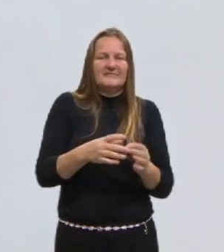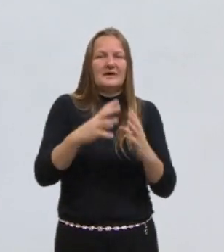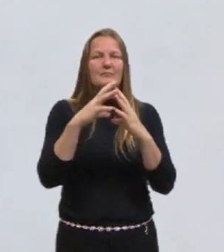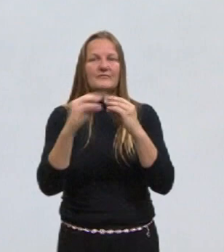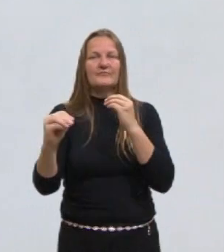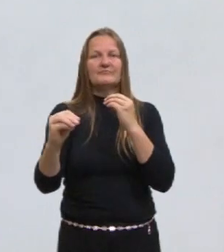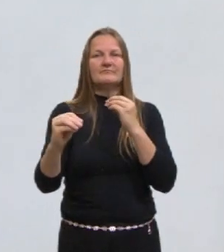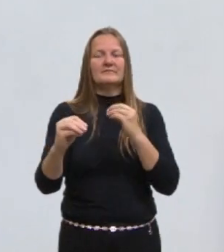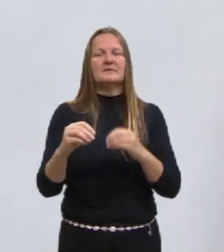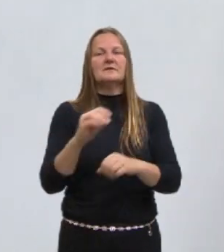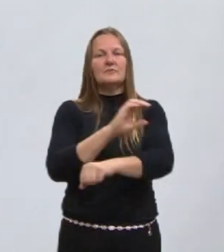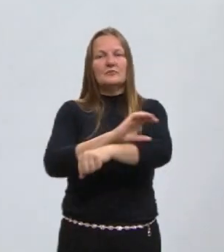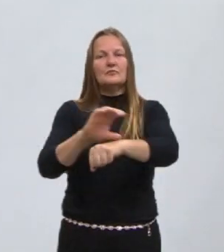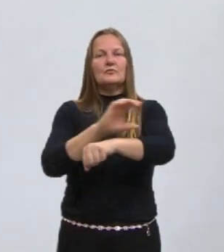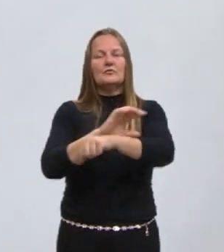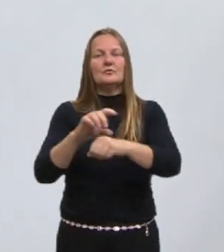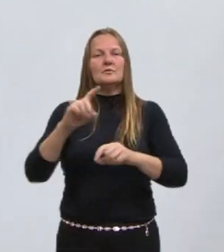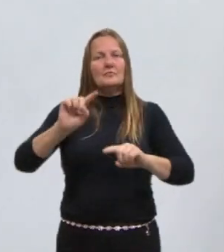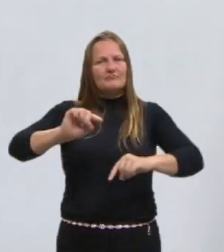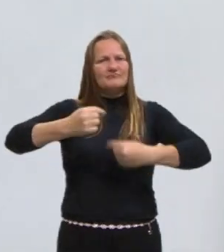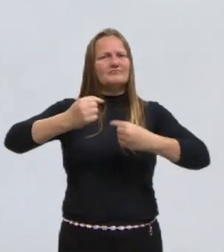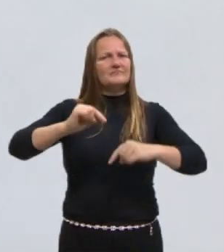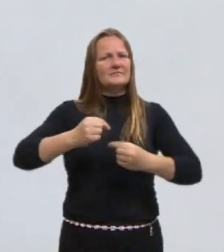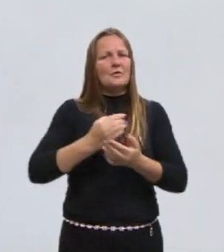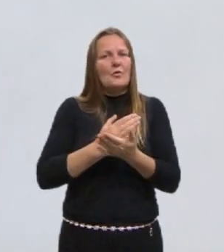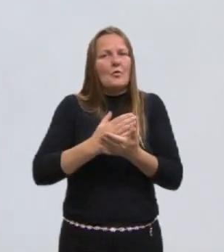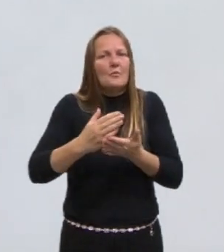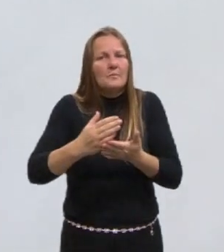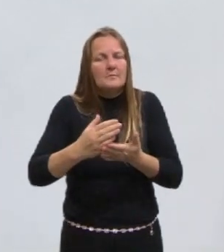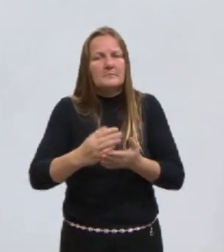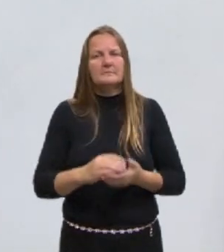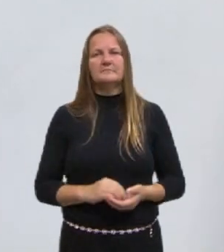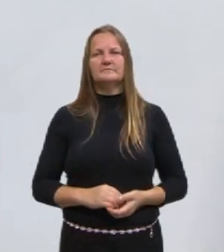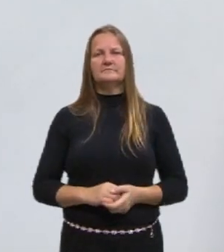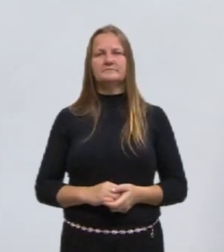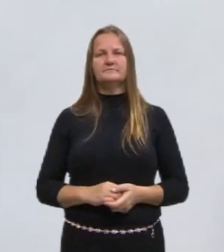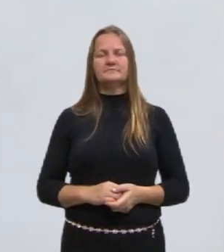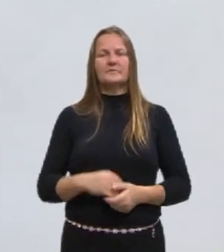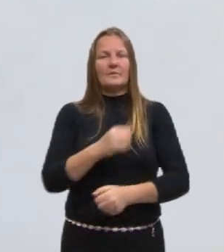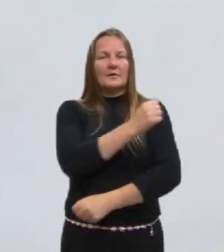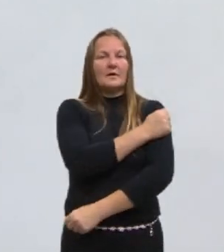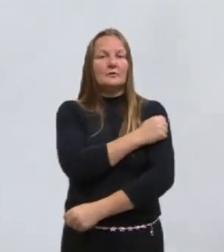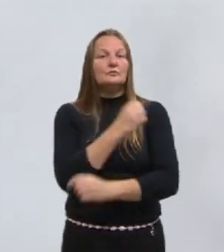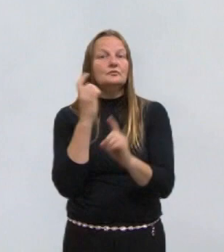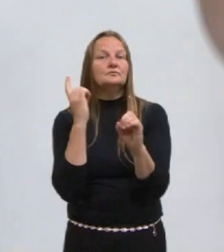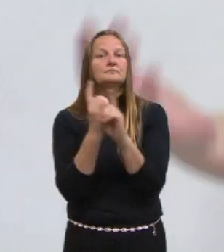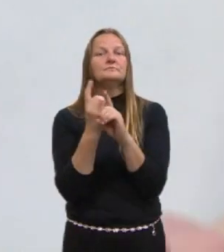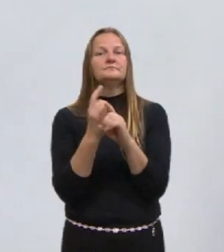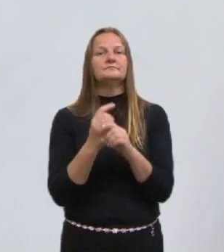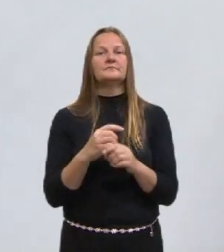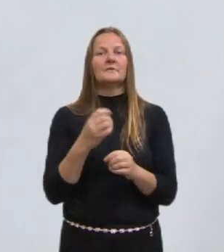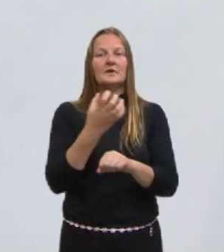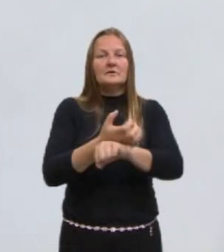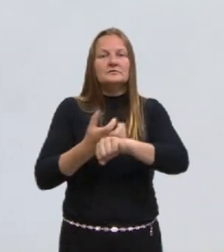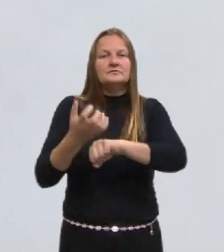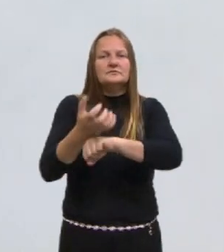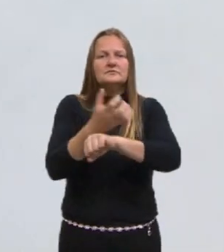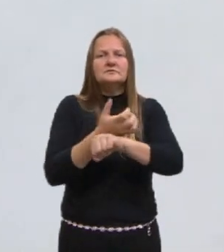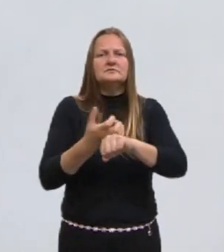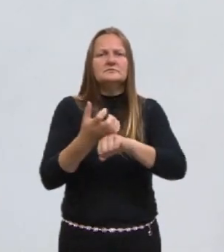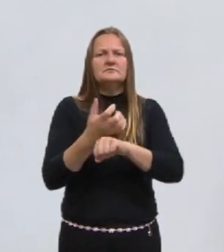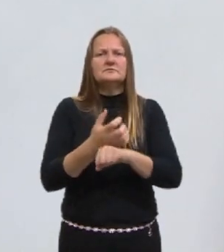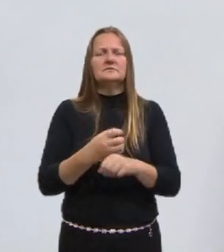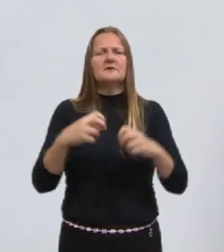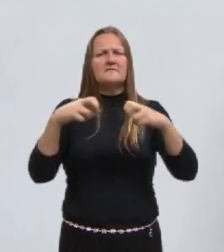cursos, principalmente pelas dificuldades iniciais, né, que esses alunos encontram, em disciplinas da matemática, disciplinas